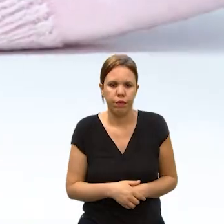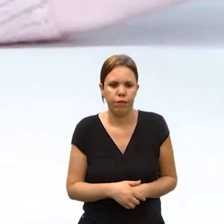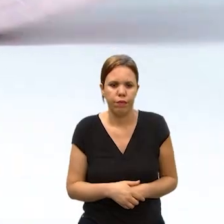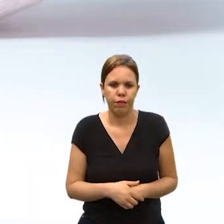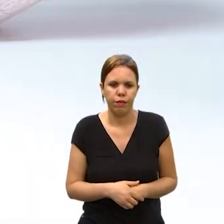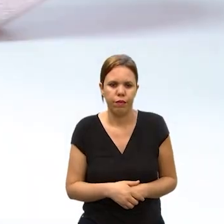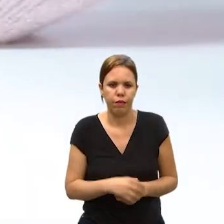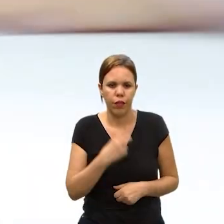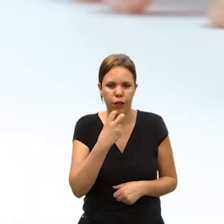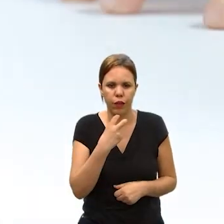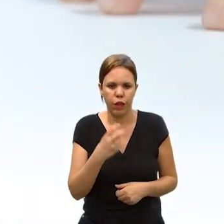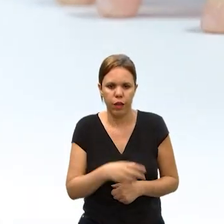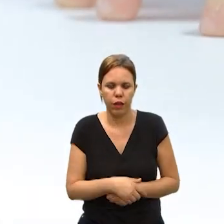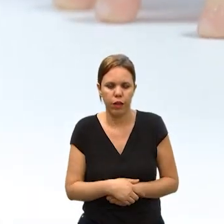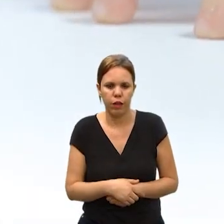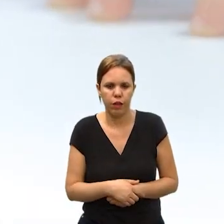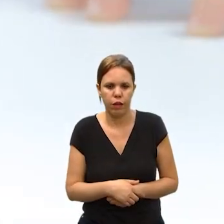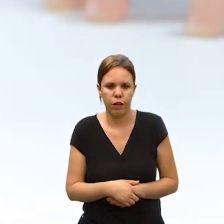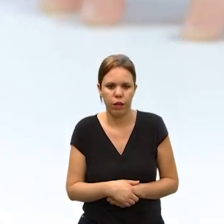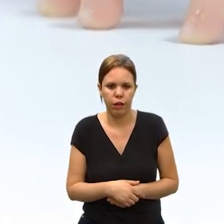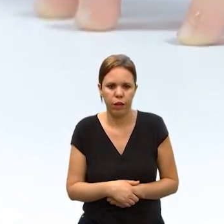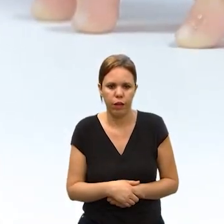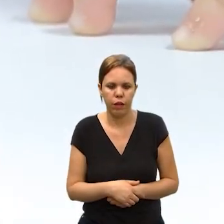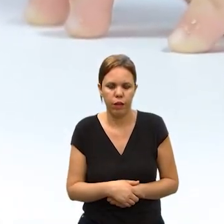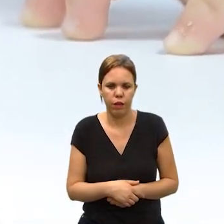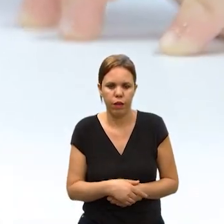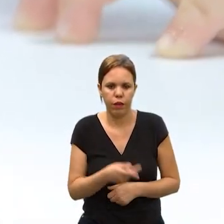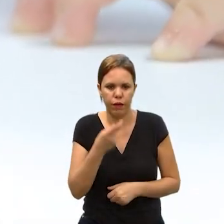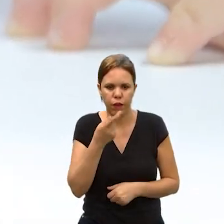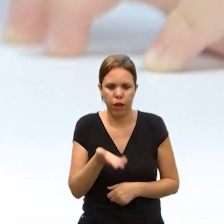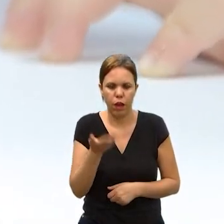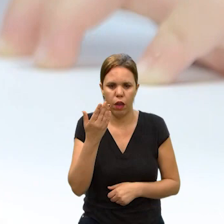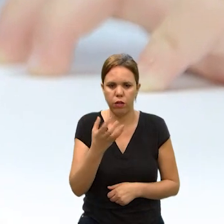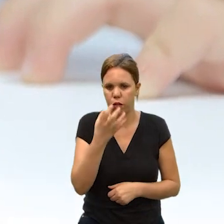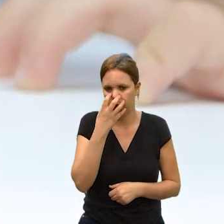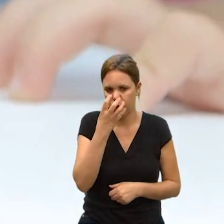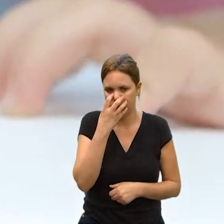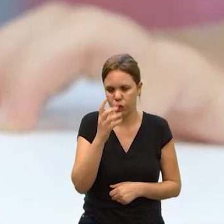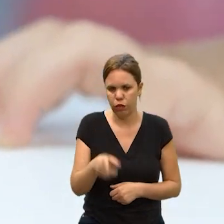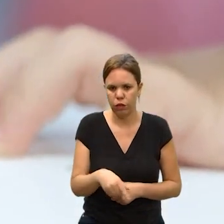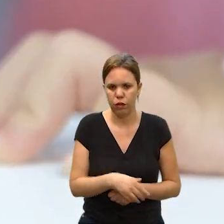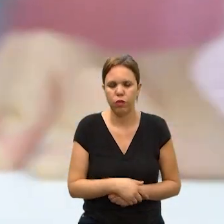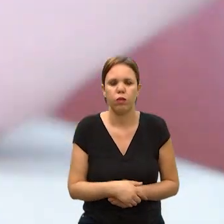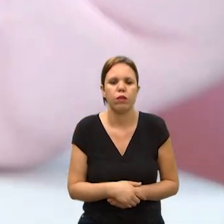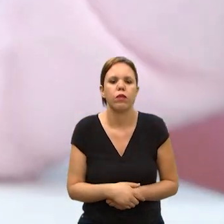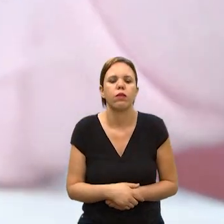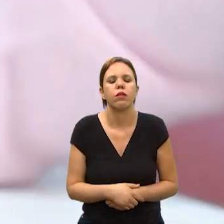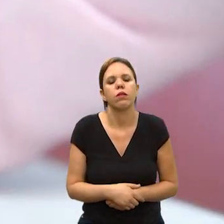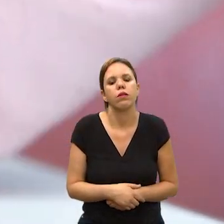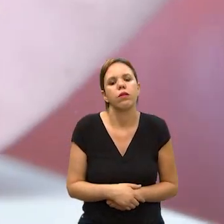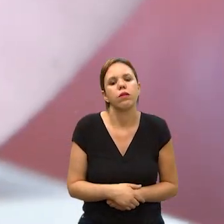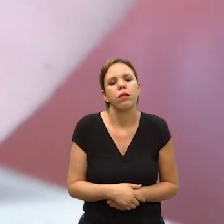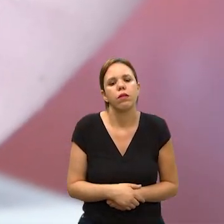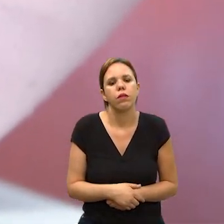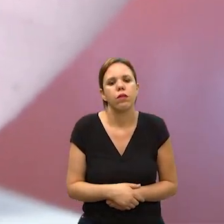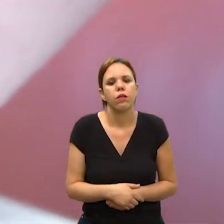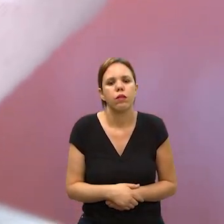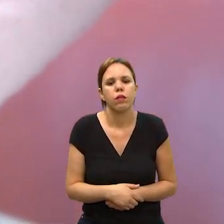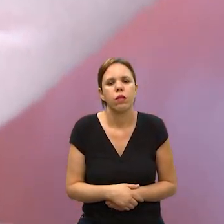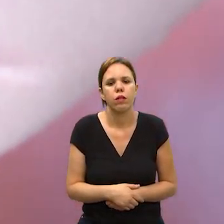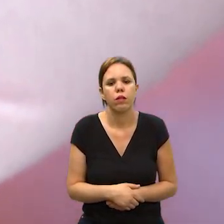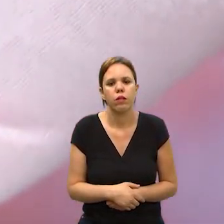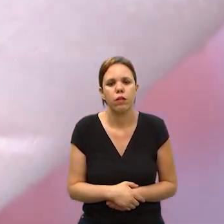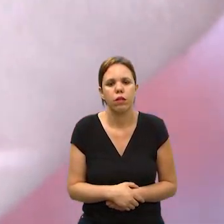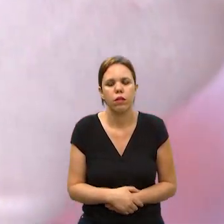fala. Mas fala alto. Cachorro. E esse? E esse, quem que